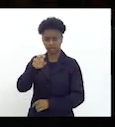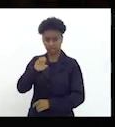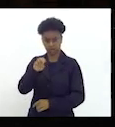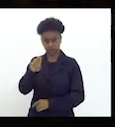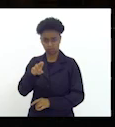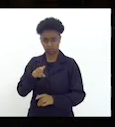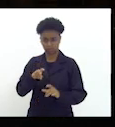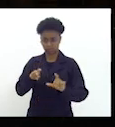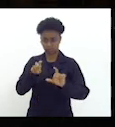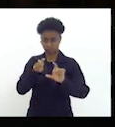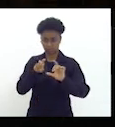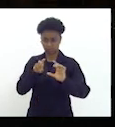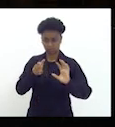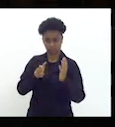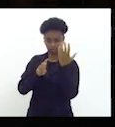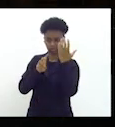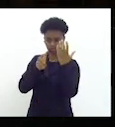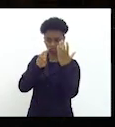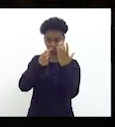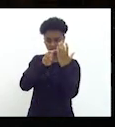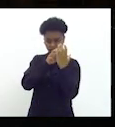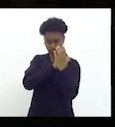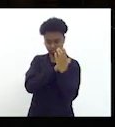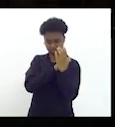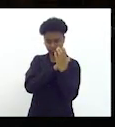ou personagens aqui